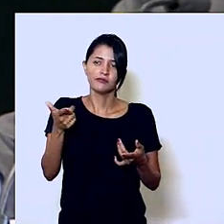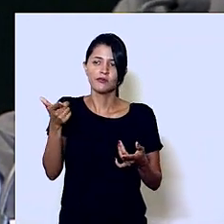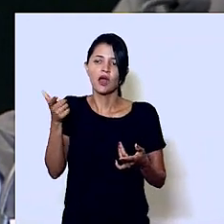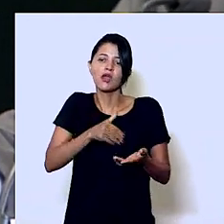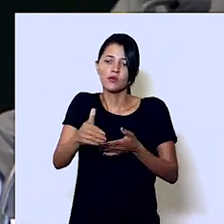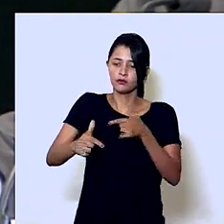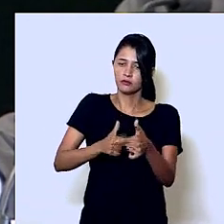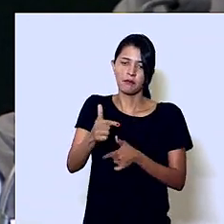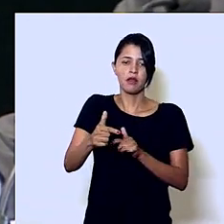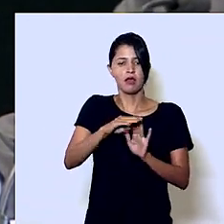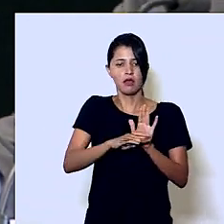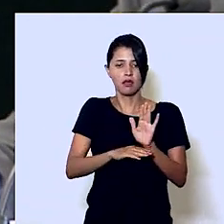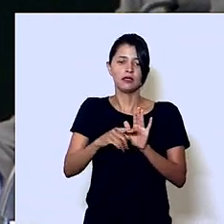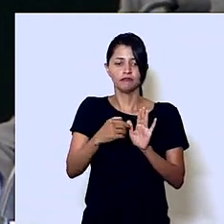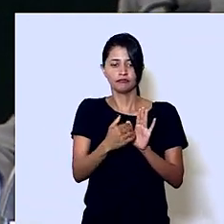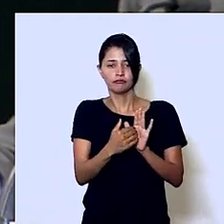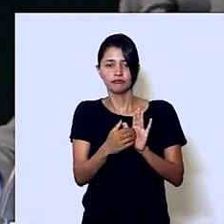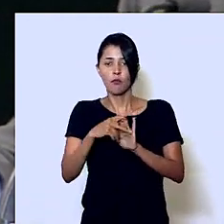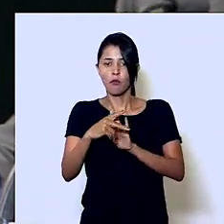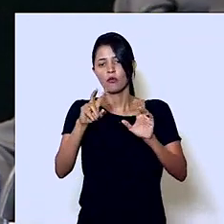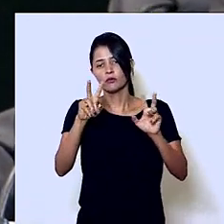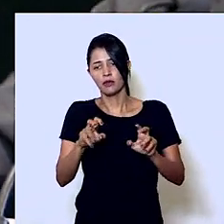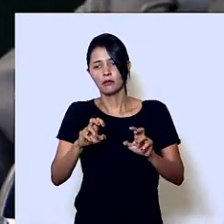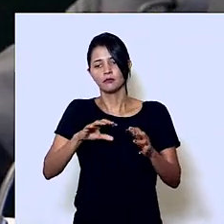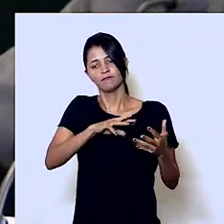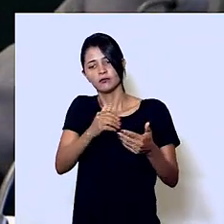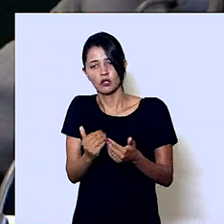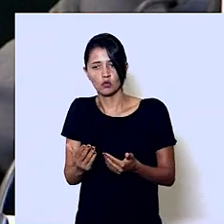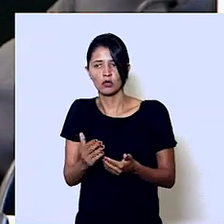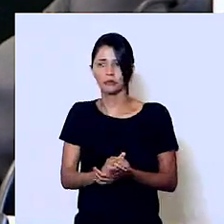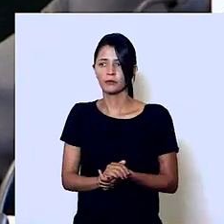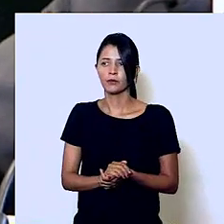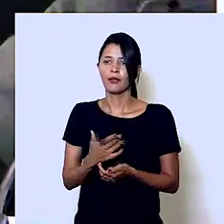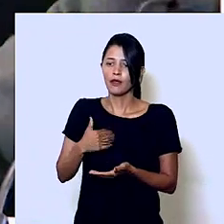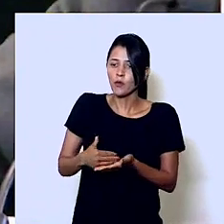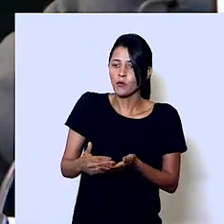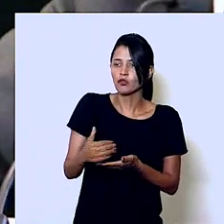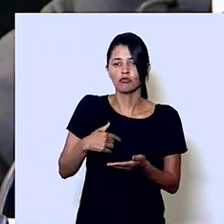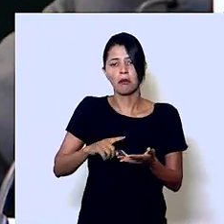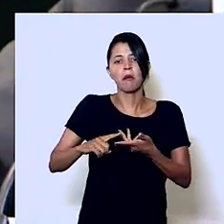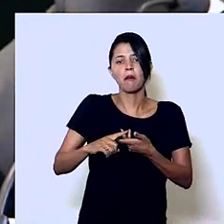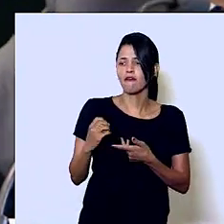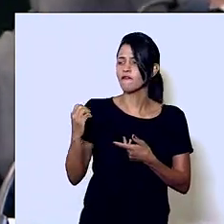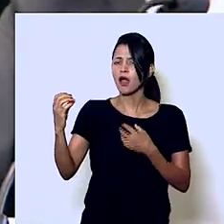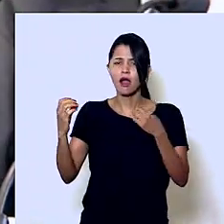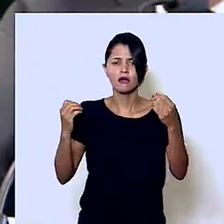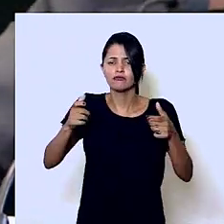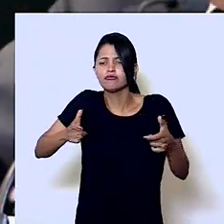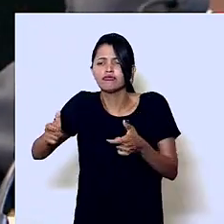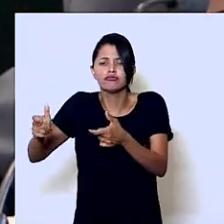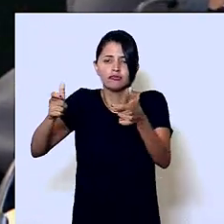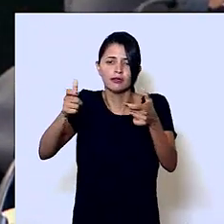internacional, que resultou naquela epopeia de uma viagem que foi um ponto alto do Brasil,